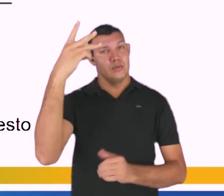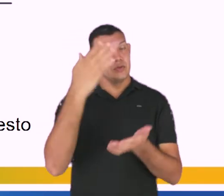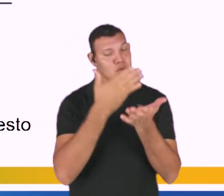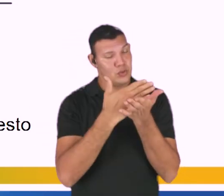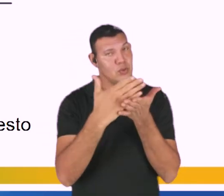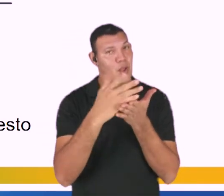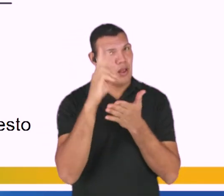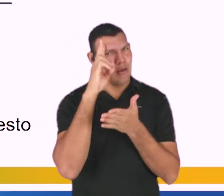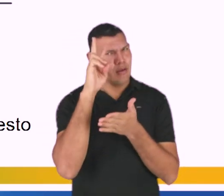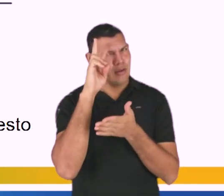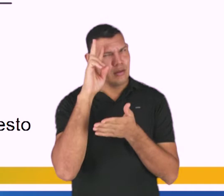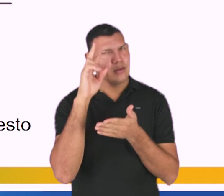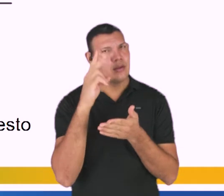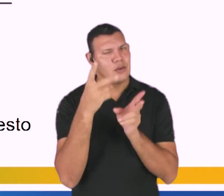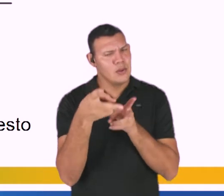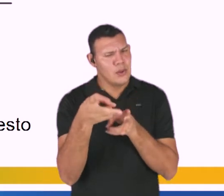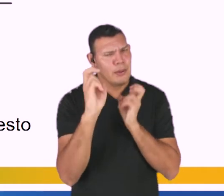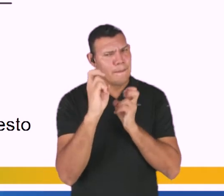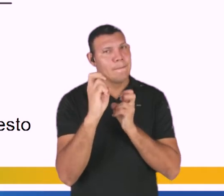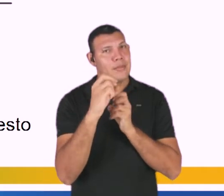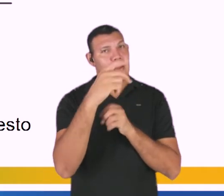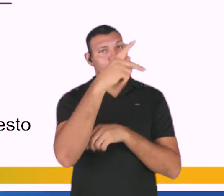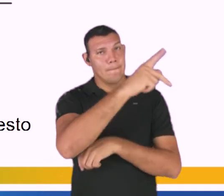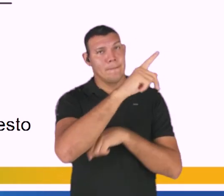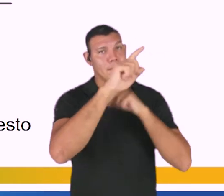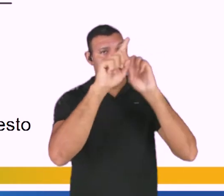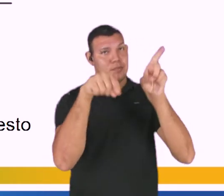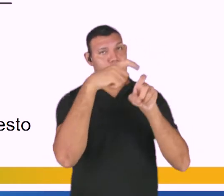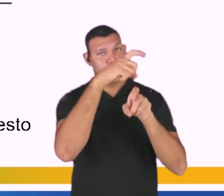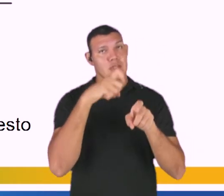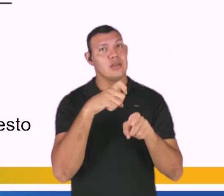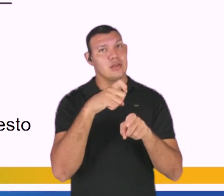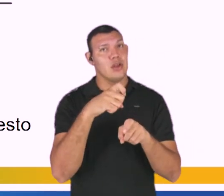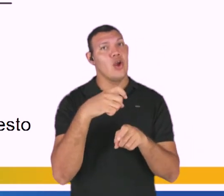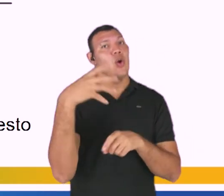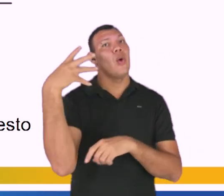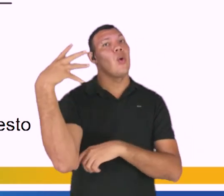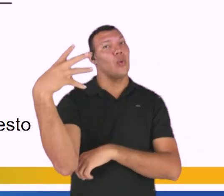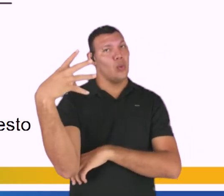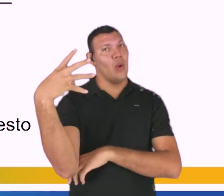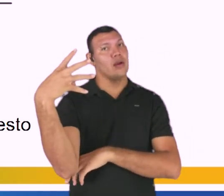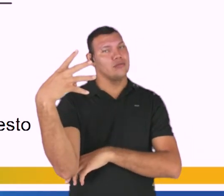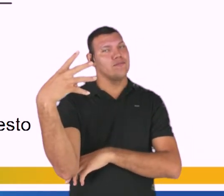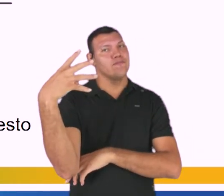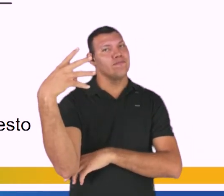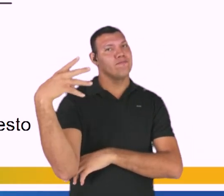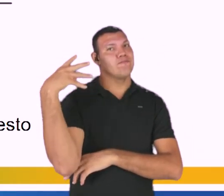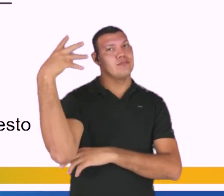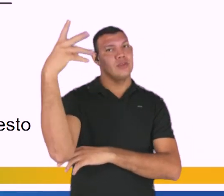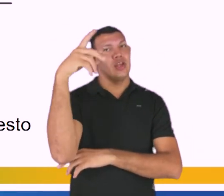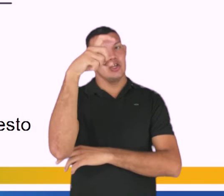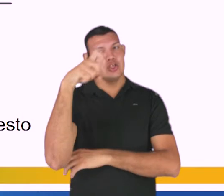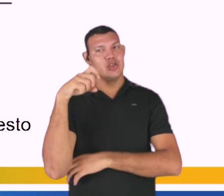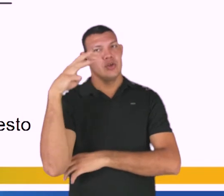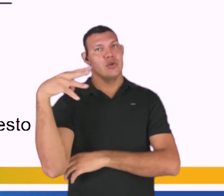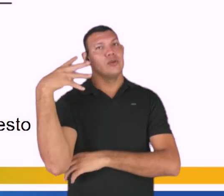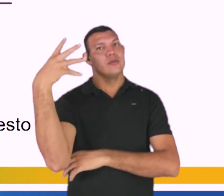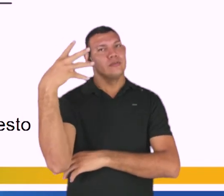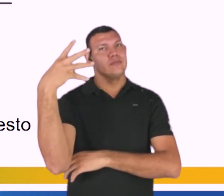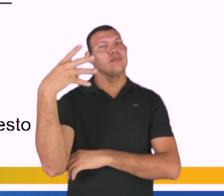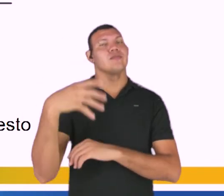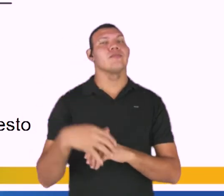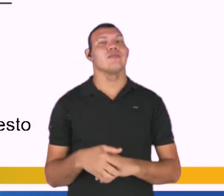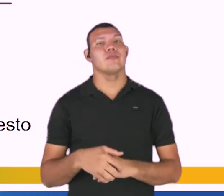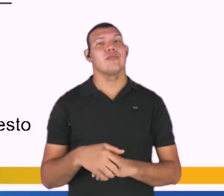porque vocês percebe que nossa pdx ela está no quarto grau e não é isso então nós